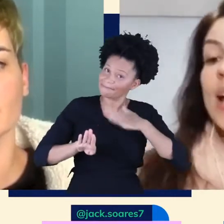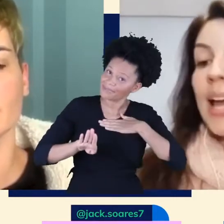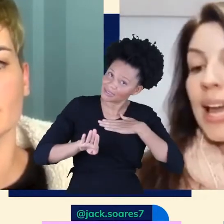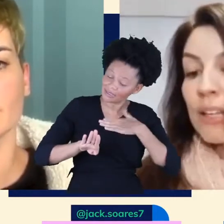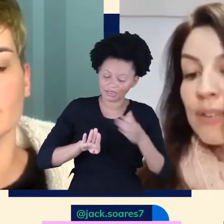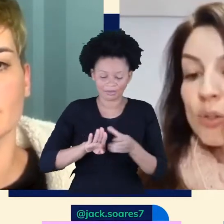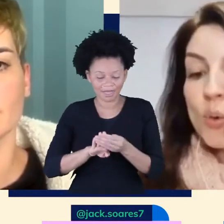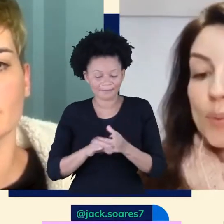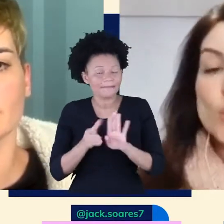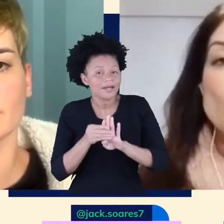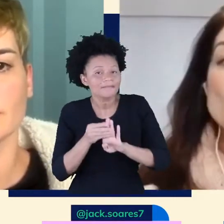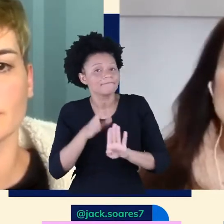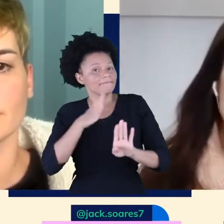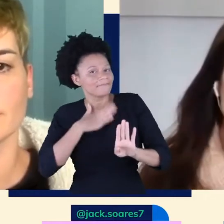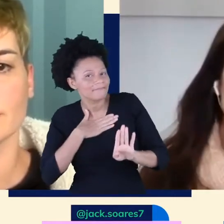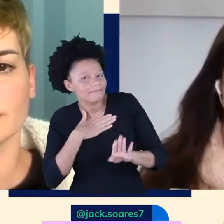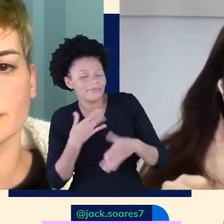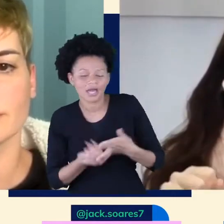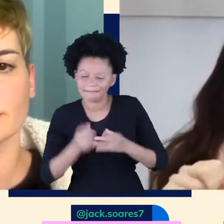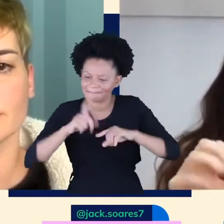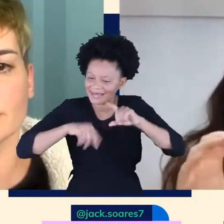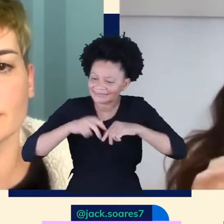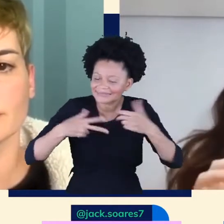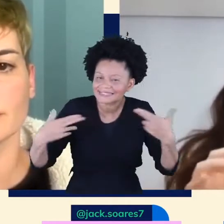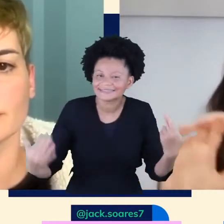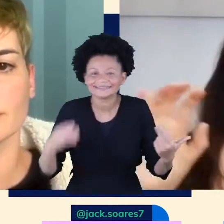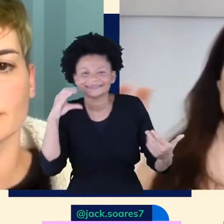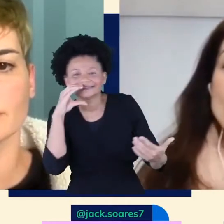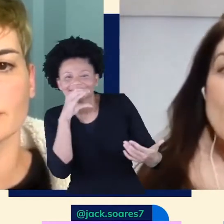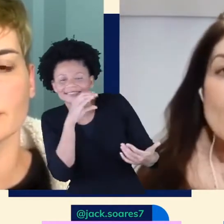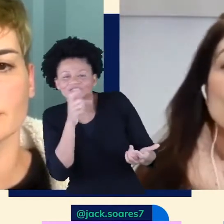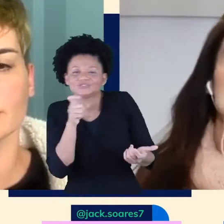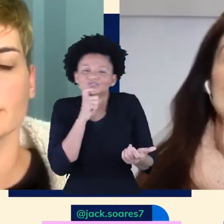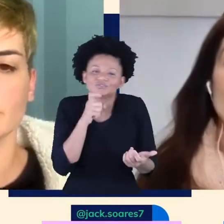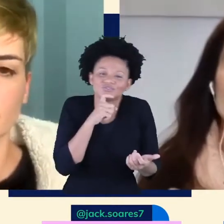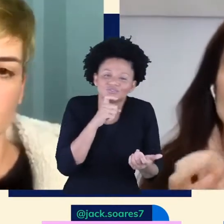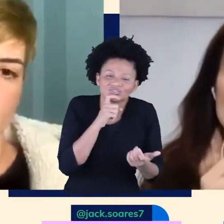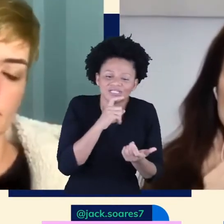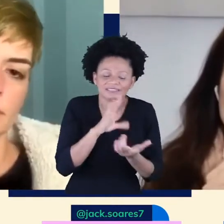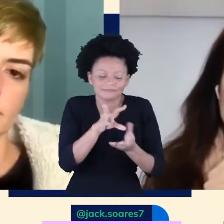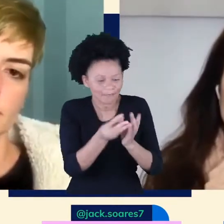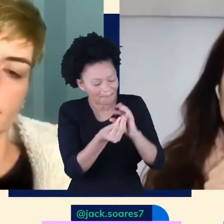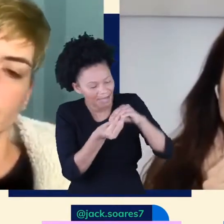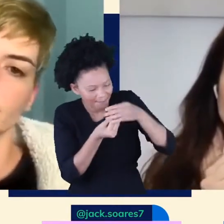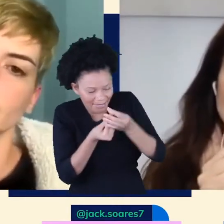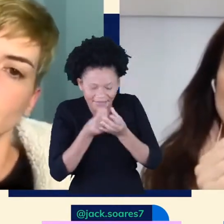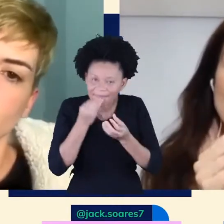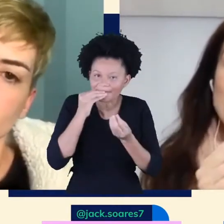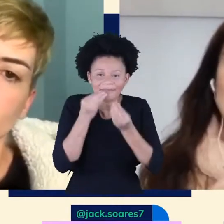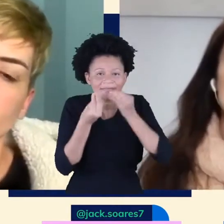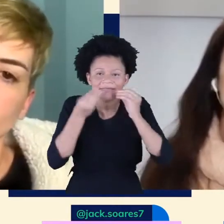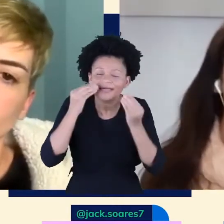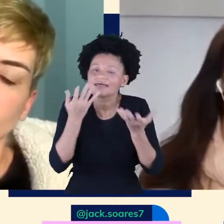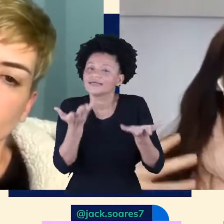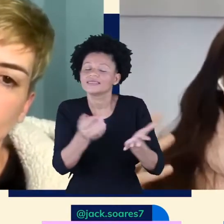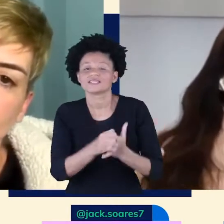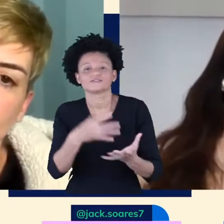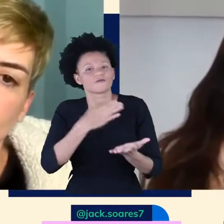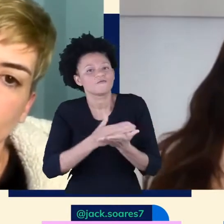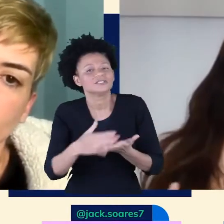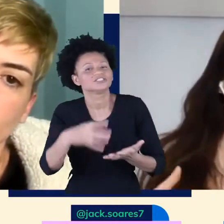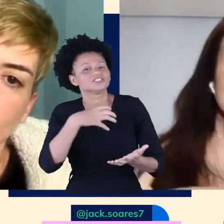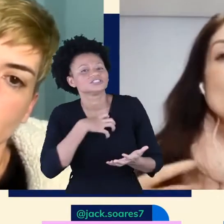meu. Ela vai descobrir os objetos, a temperatura, os formatos, colocando na boca, né? Ela vai começar